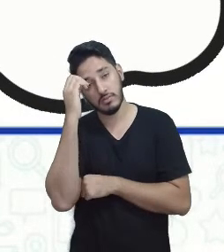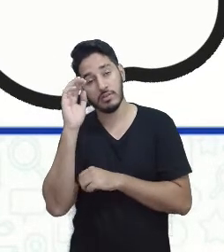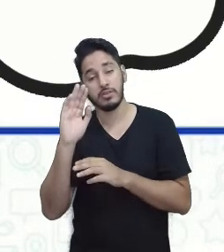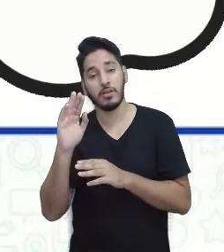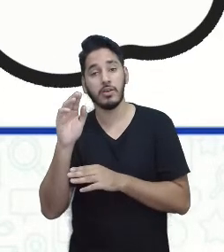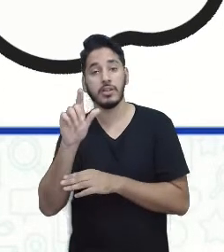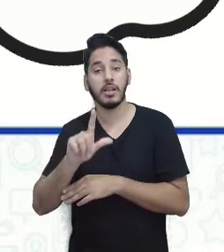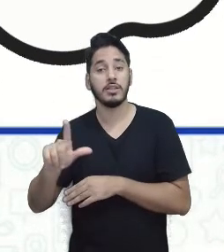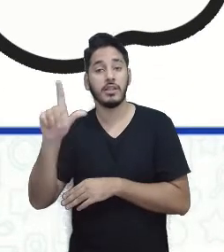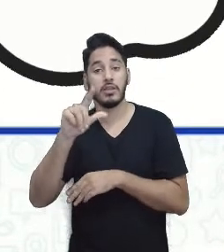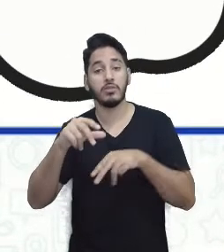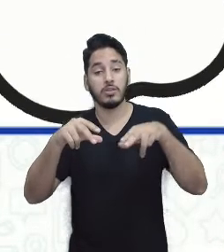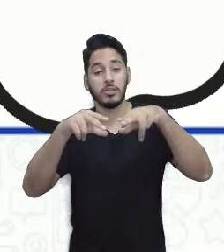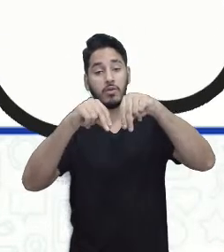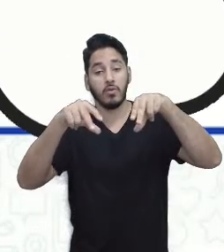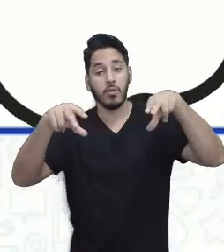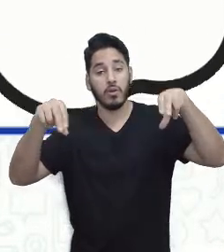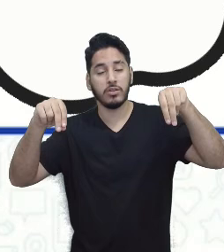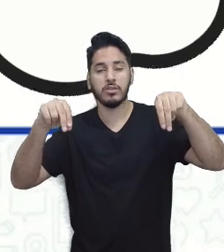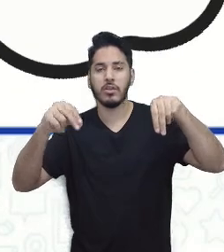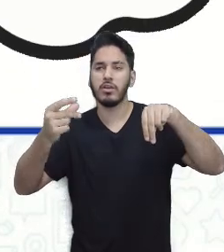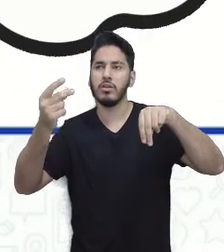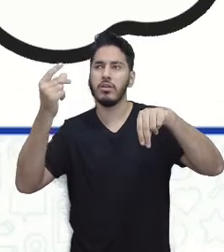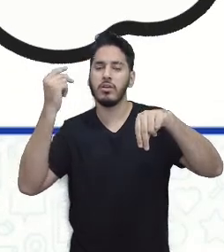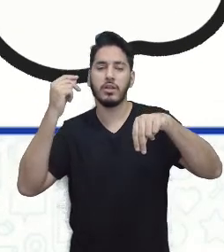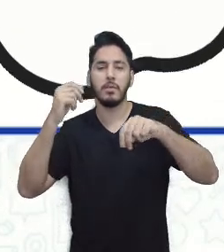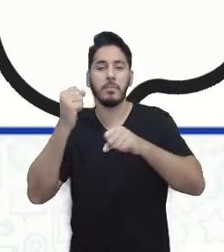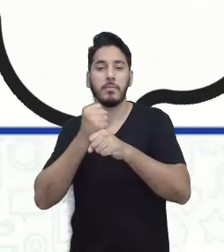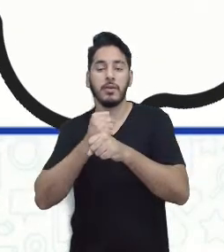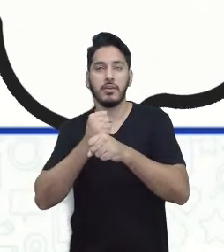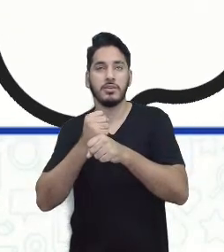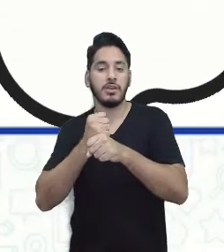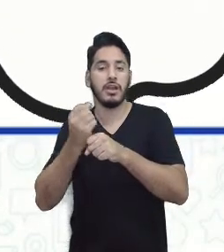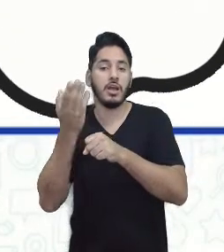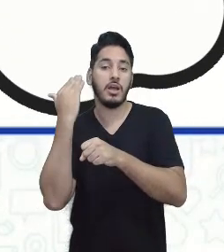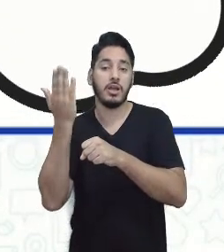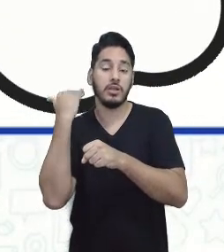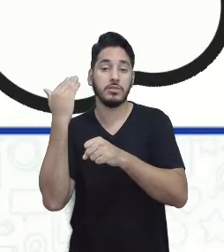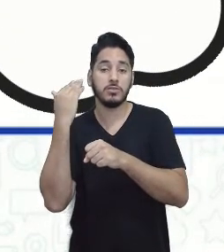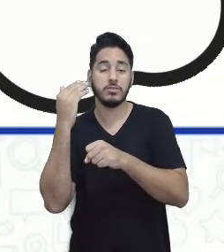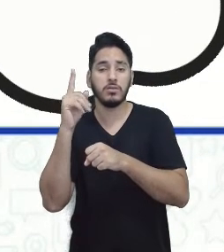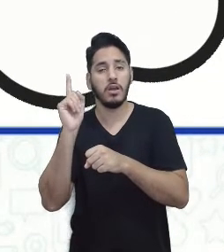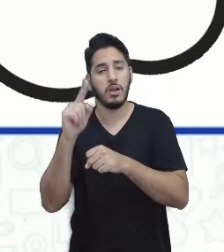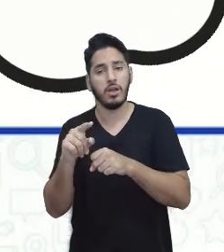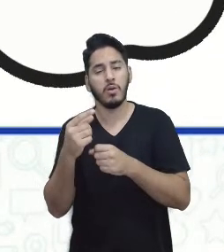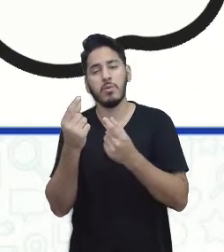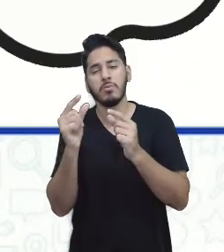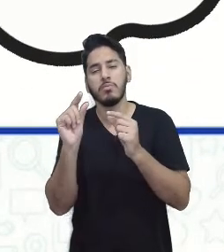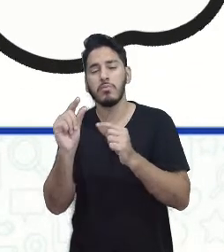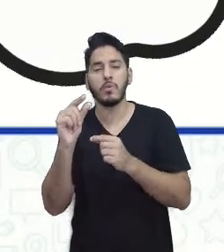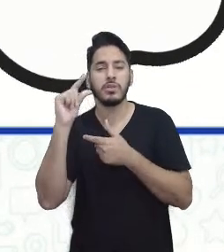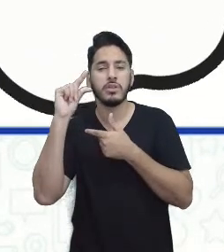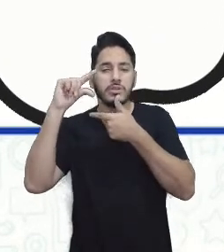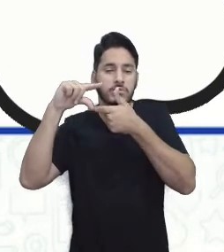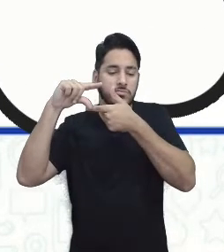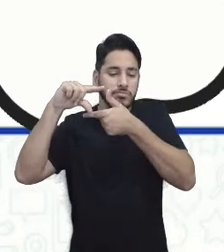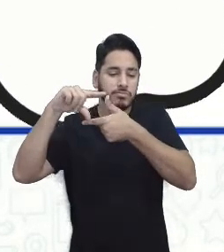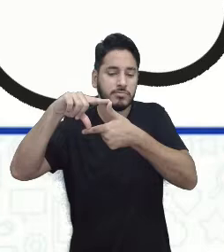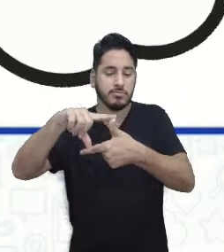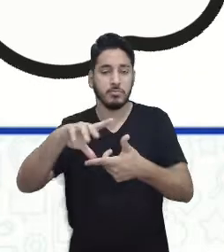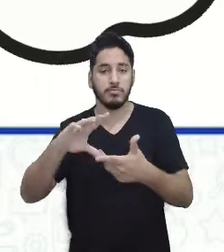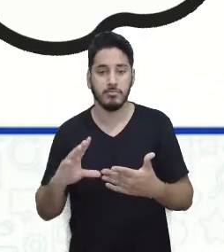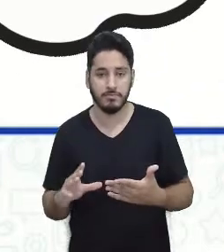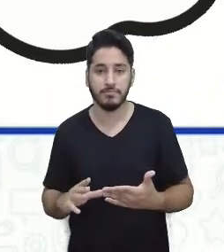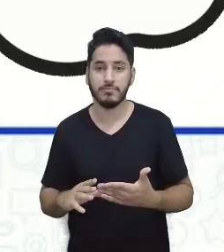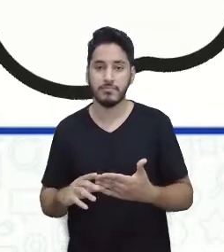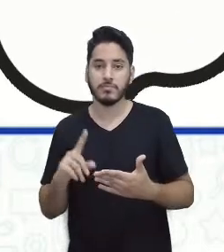de cordel daquele momento, e mais antigas, né? Porque é um pouco da nossa tradição, né? Que